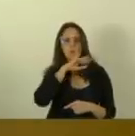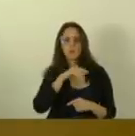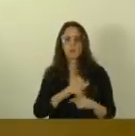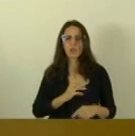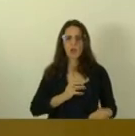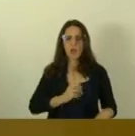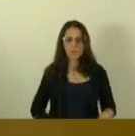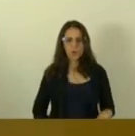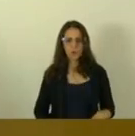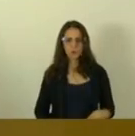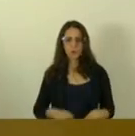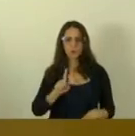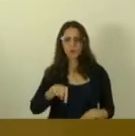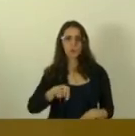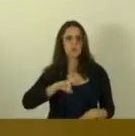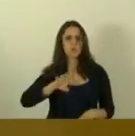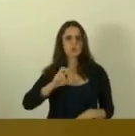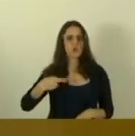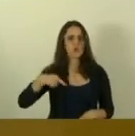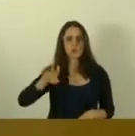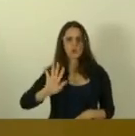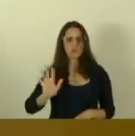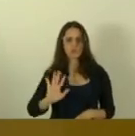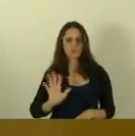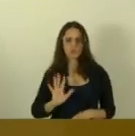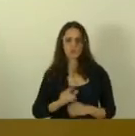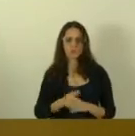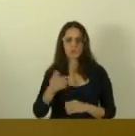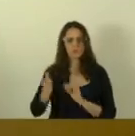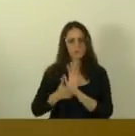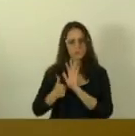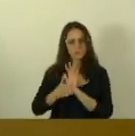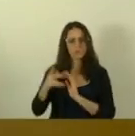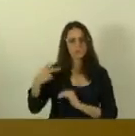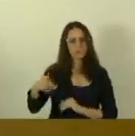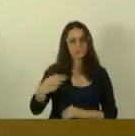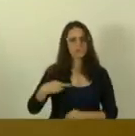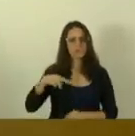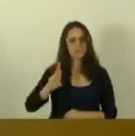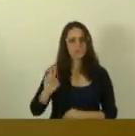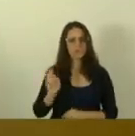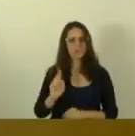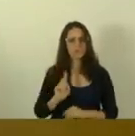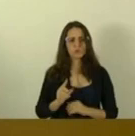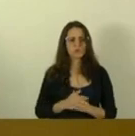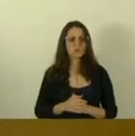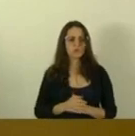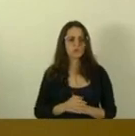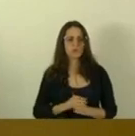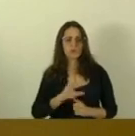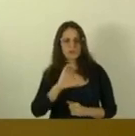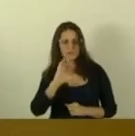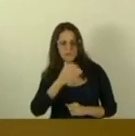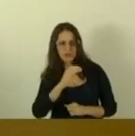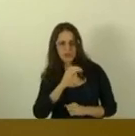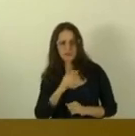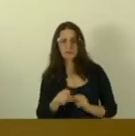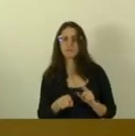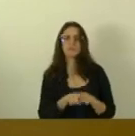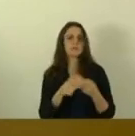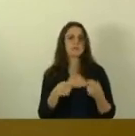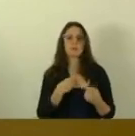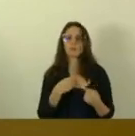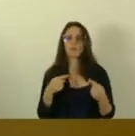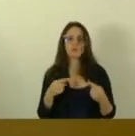não é só um escárnio do ponto de vista religioso, como o senhor próprio explanou aqui. A própria ciência não tem um